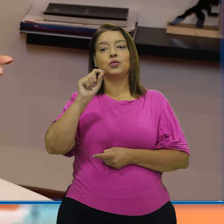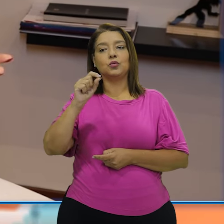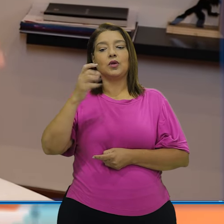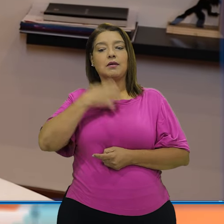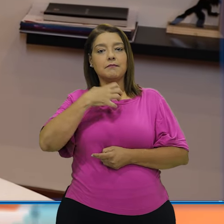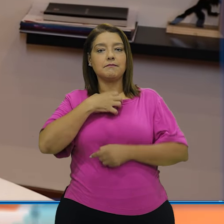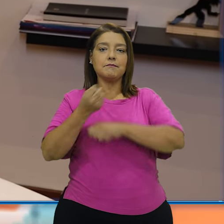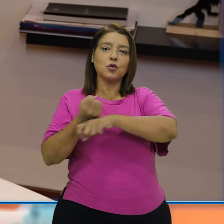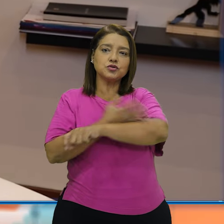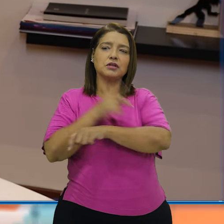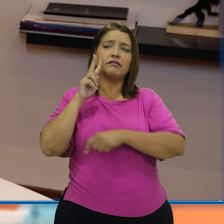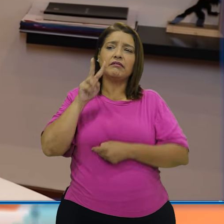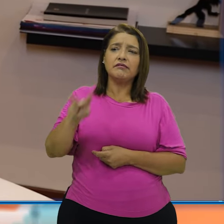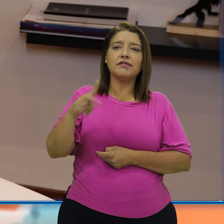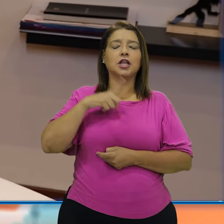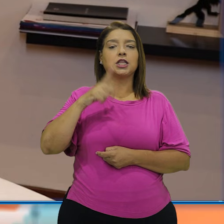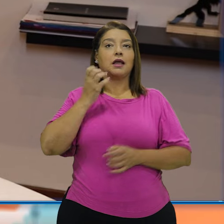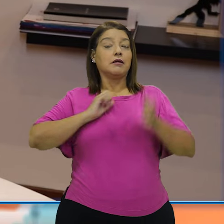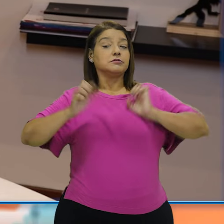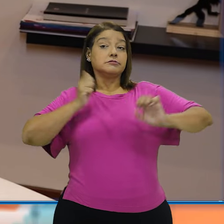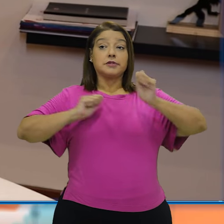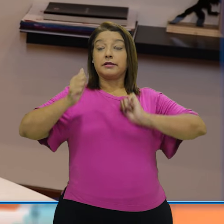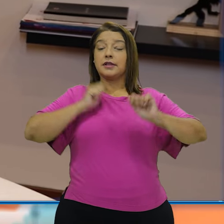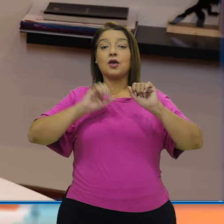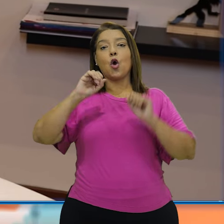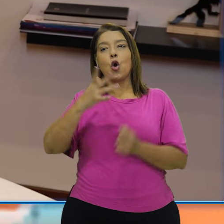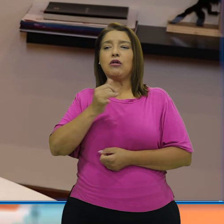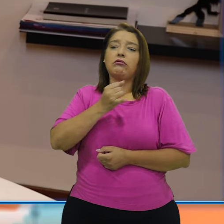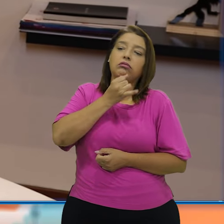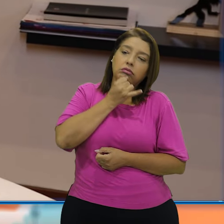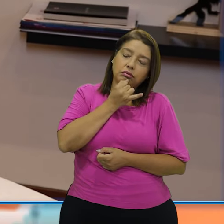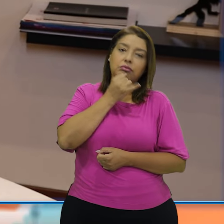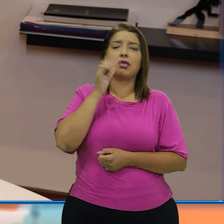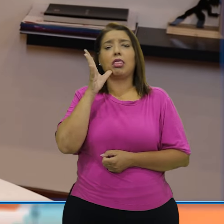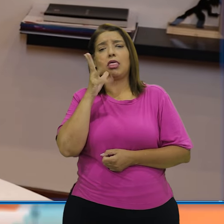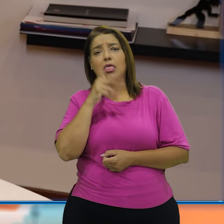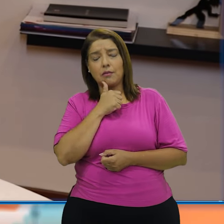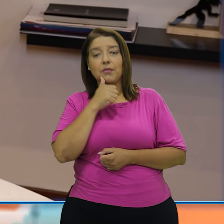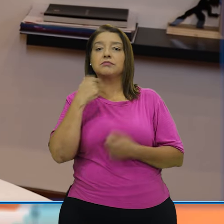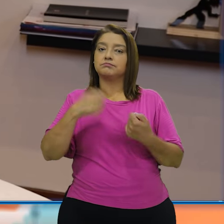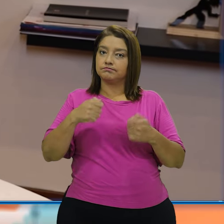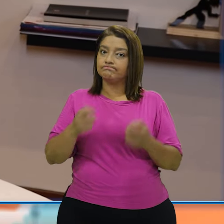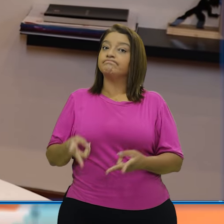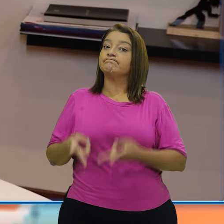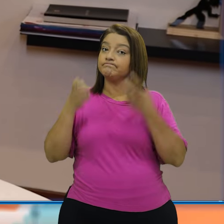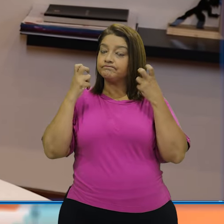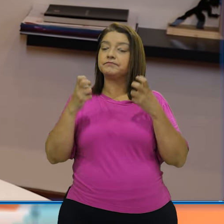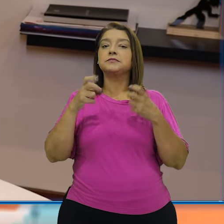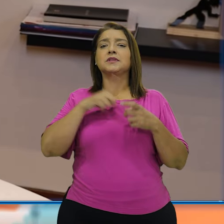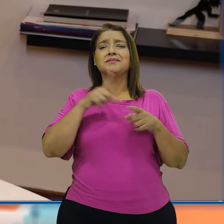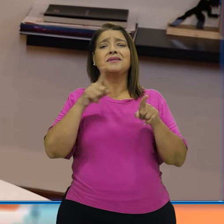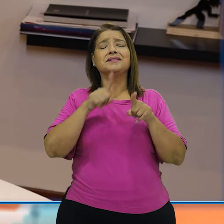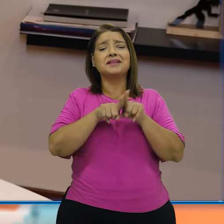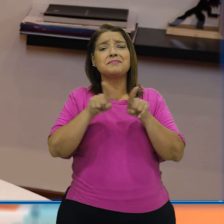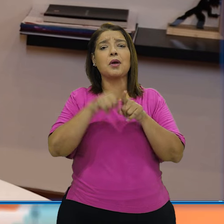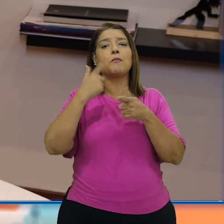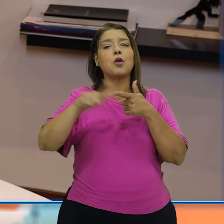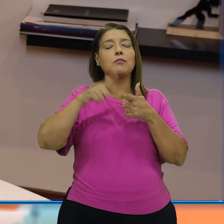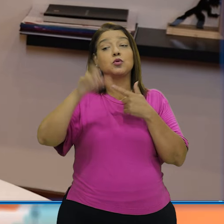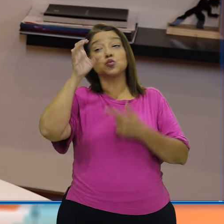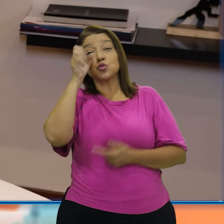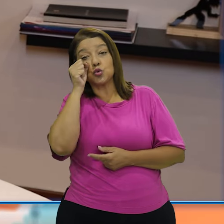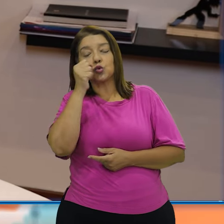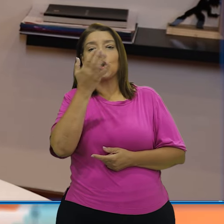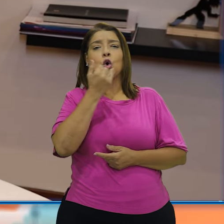ansiedade excessiva ou uma tristeza prolongada, então vale a pena estar atento a isso também. Distúrbios físicos, como problemas de sono, alterações